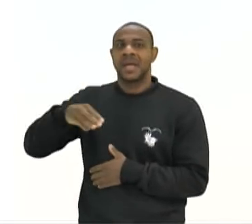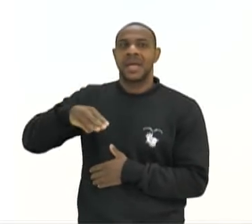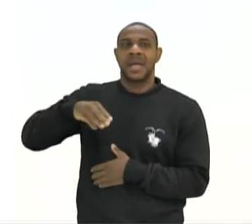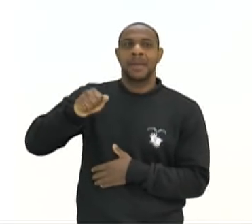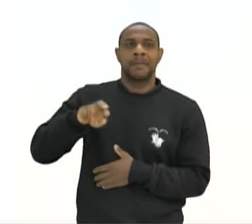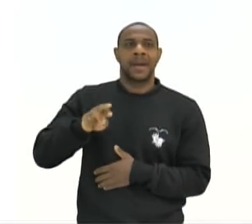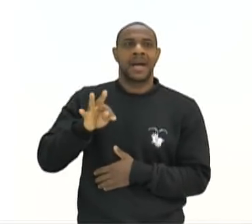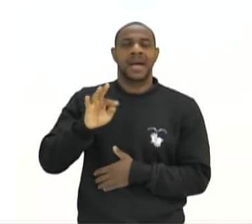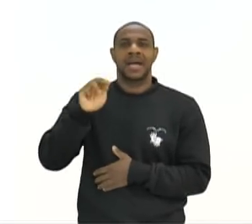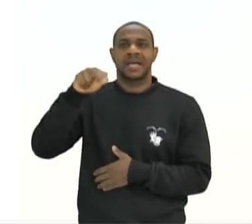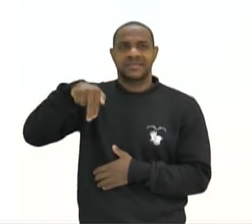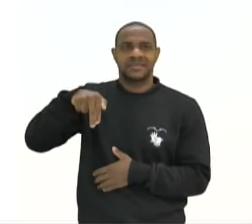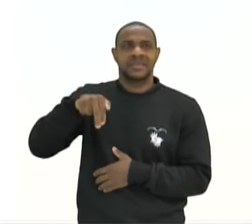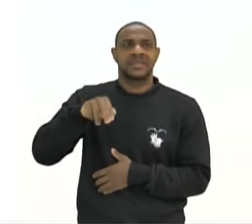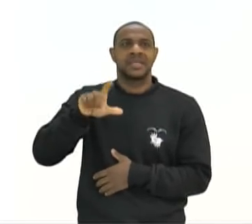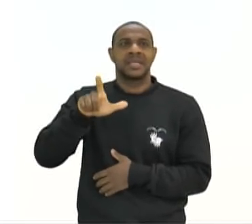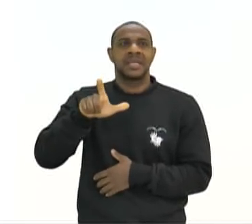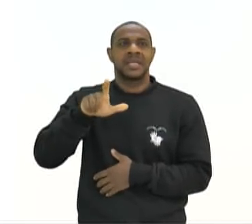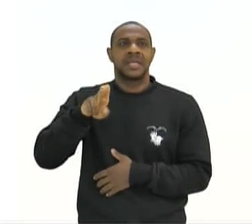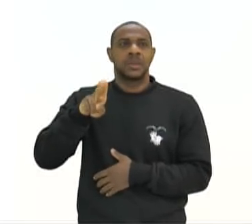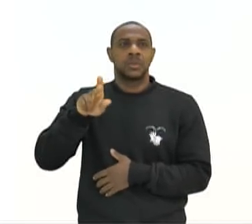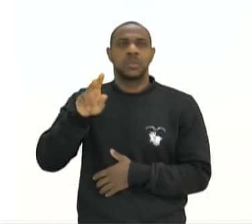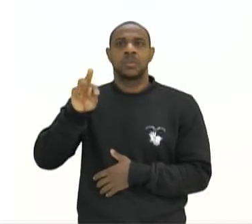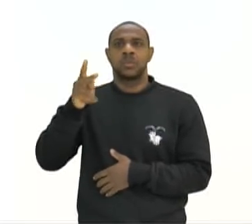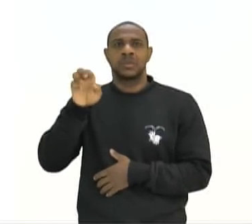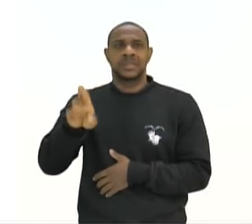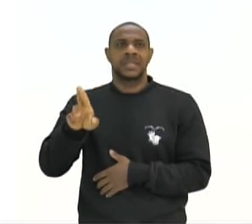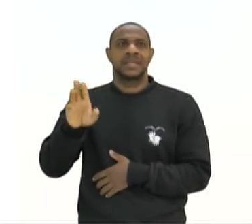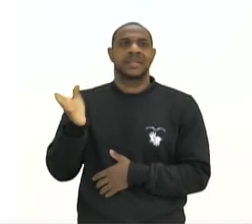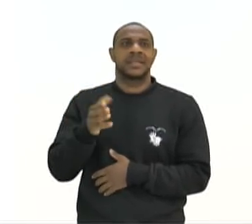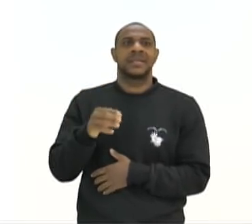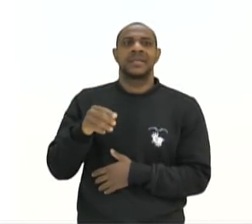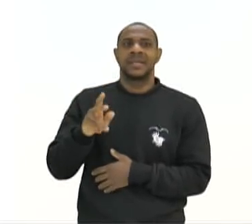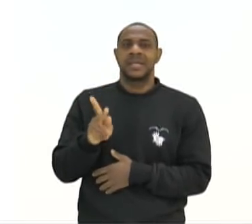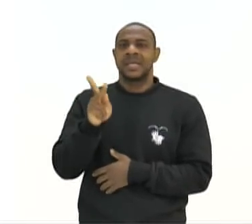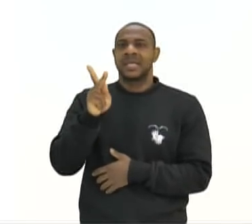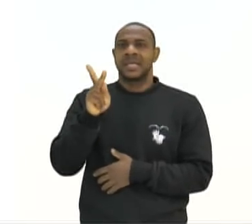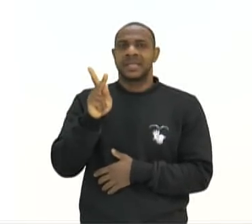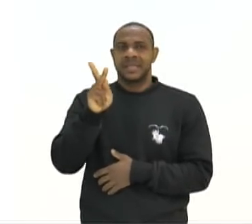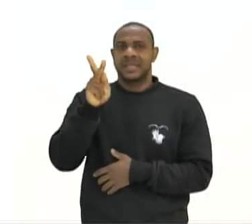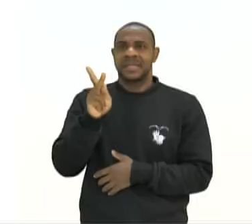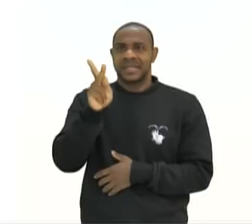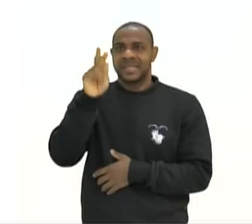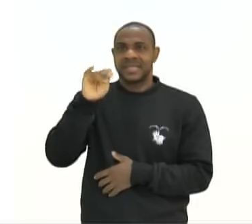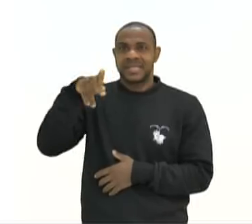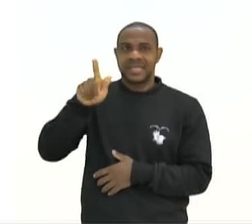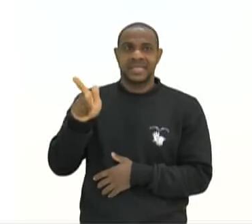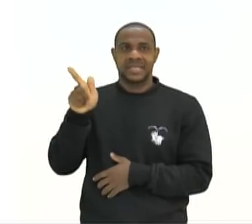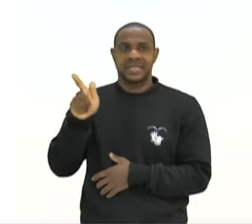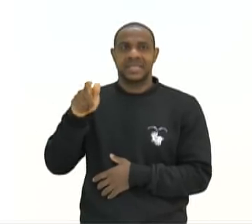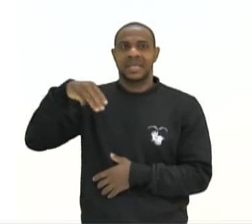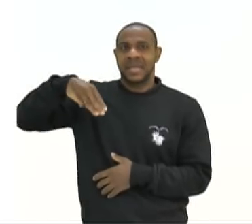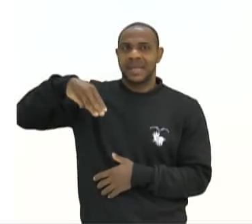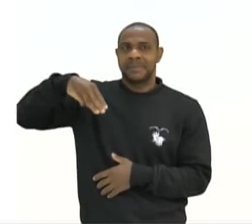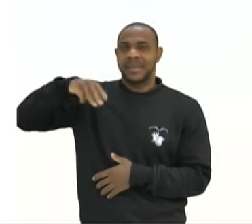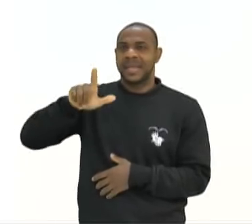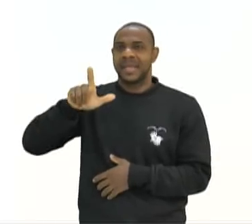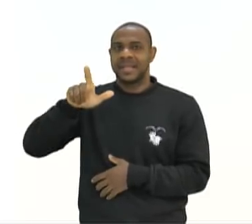Martin Luther King Jr. Esse eu vou falar um pouquinho mais tarde para vocês, ok? Uma personalidade extremamente